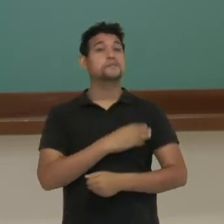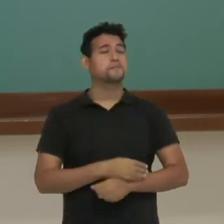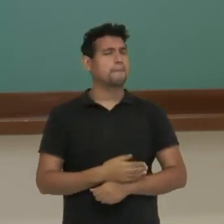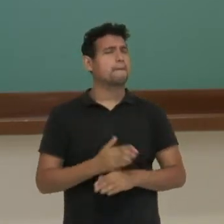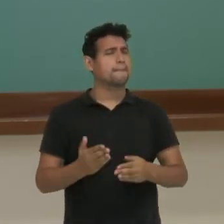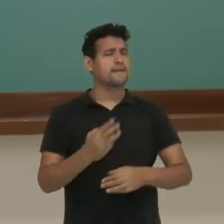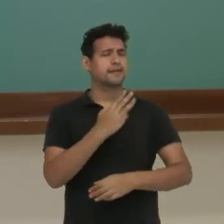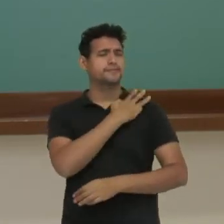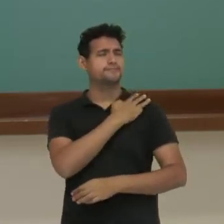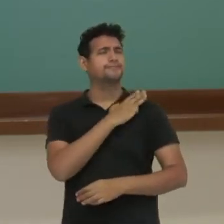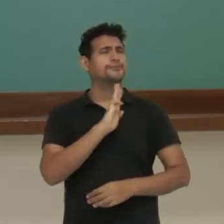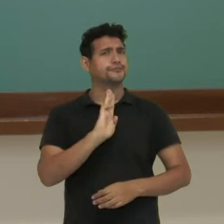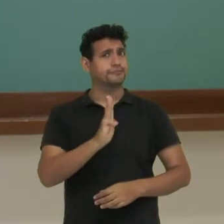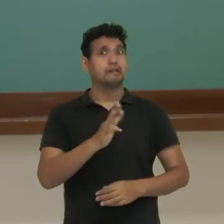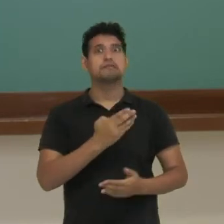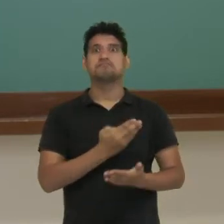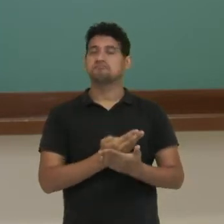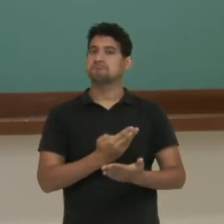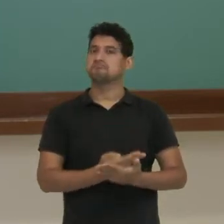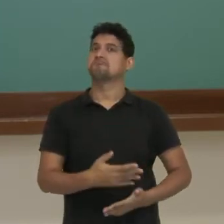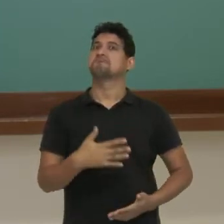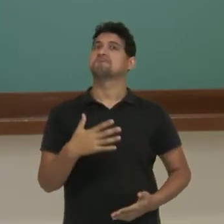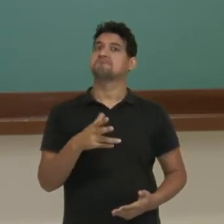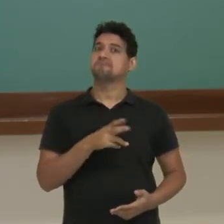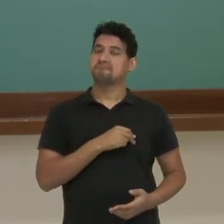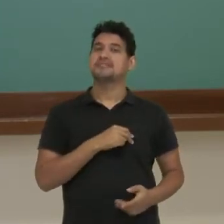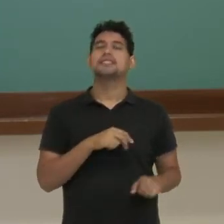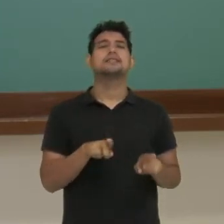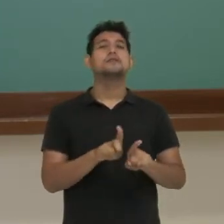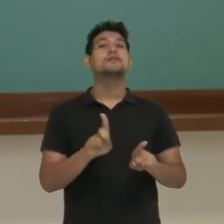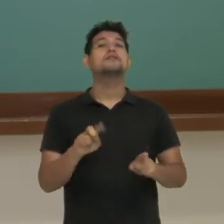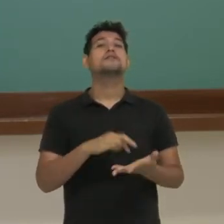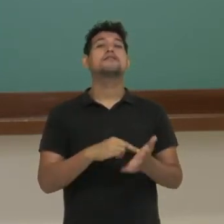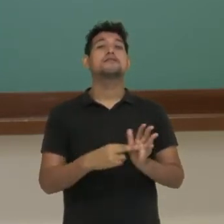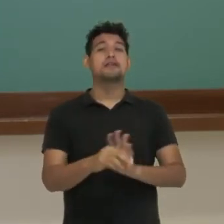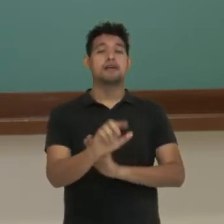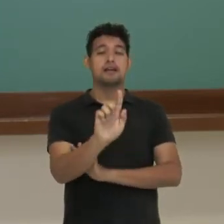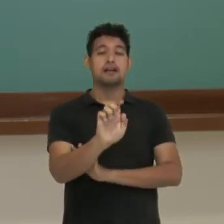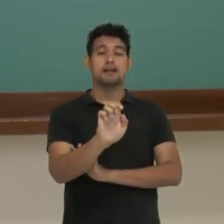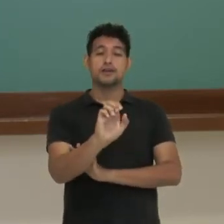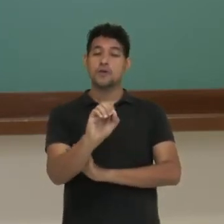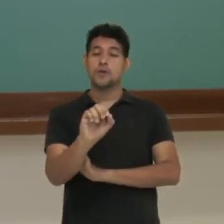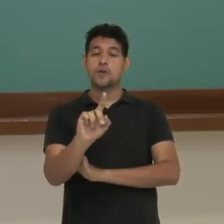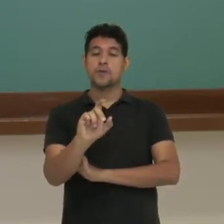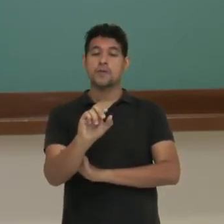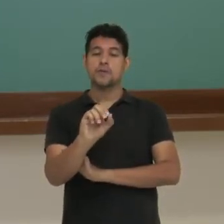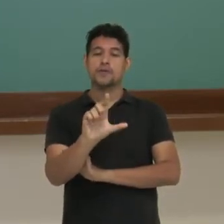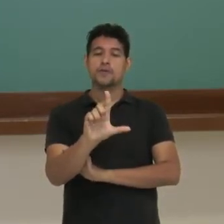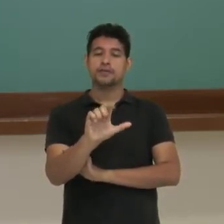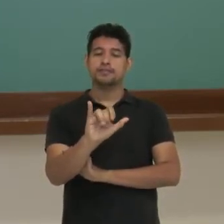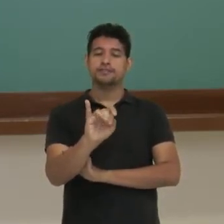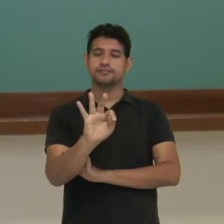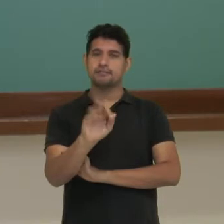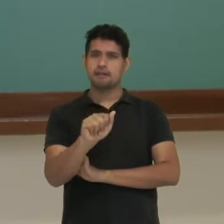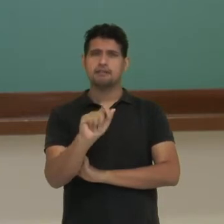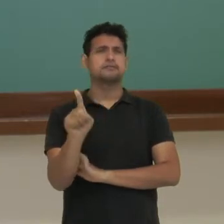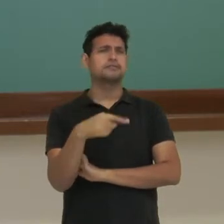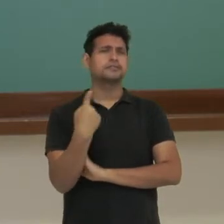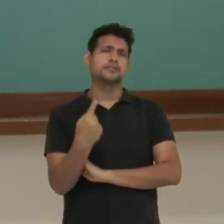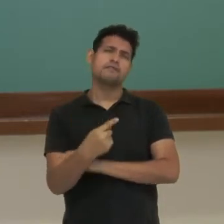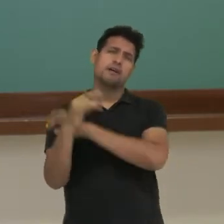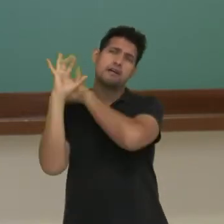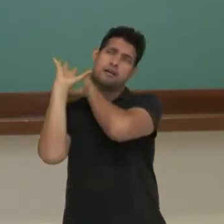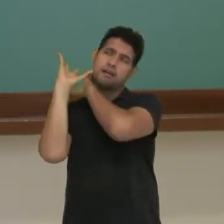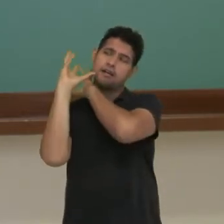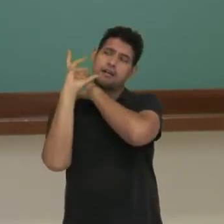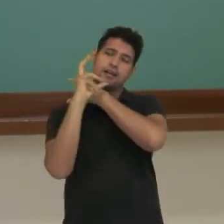terceiro ano que vocês estão, uma temática muito interessante é a geopolítica. E para isso vamos fazer uma retrospectiva do que